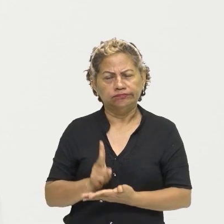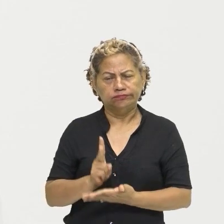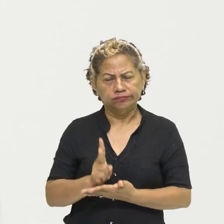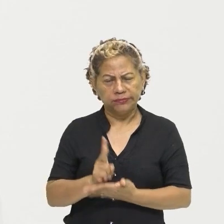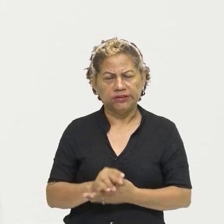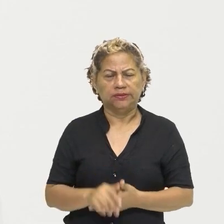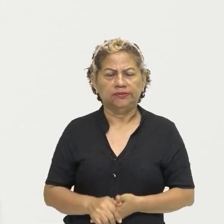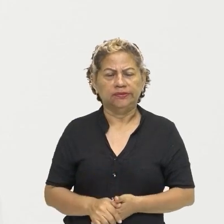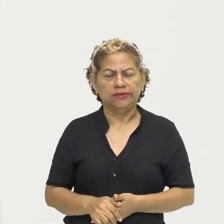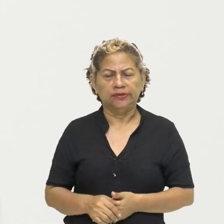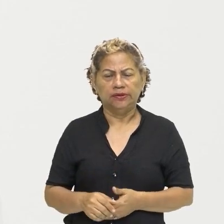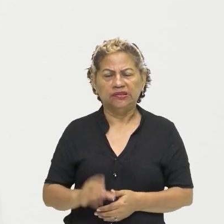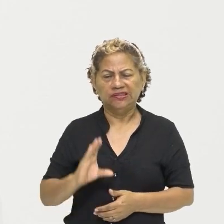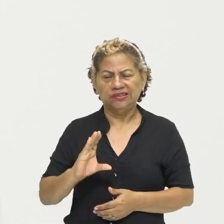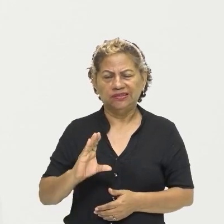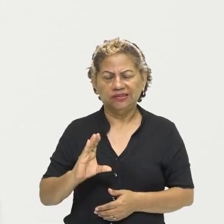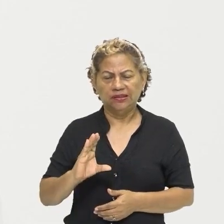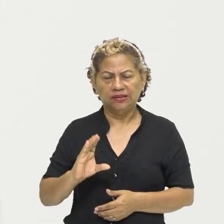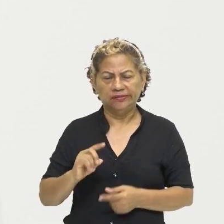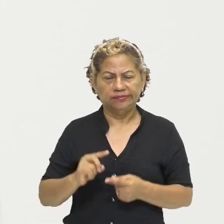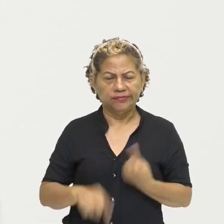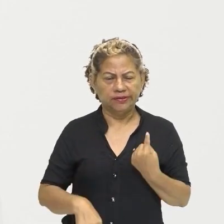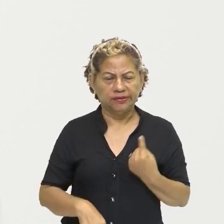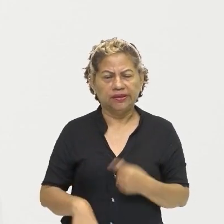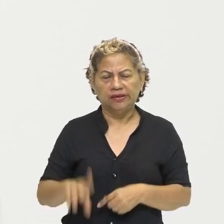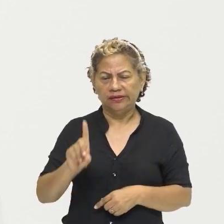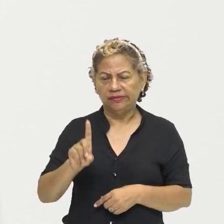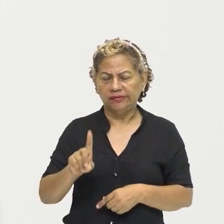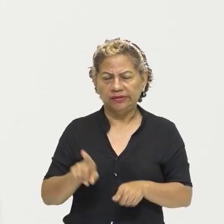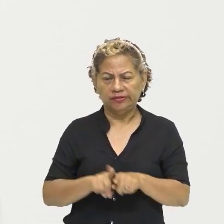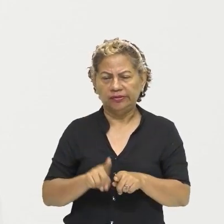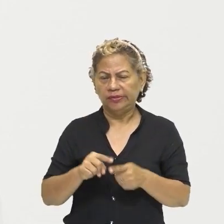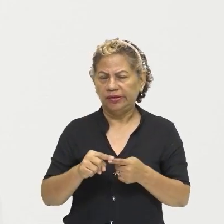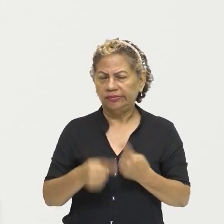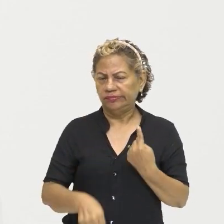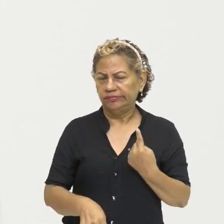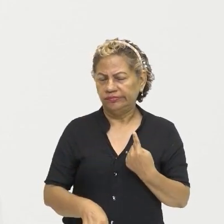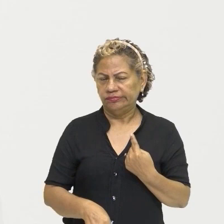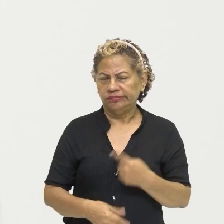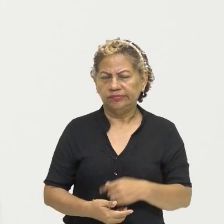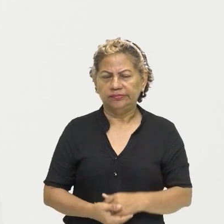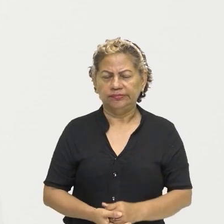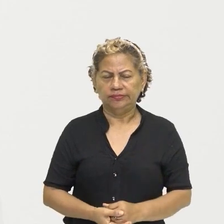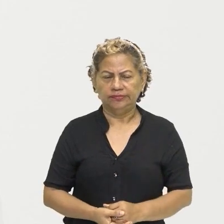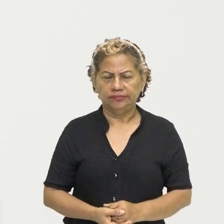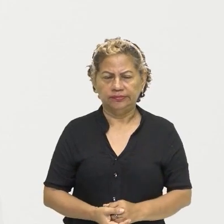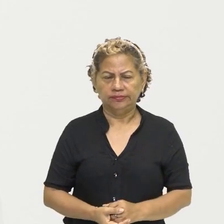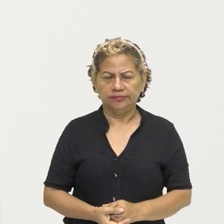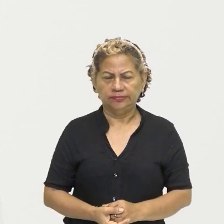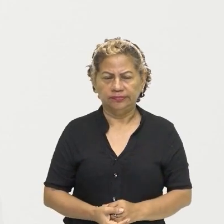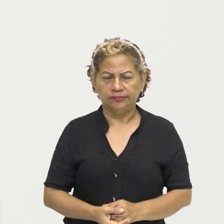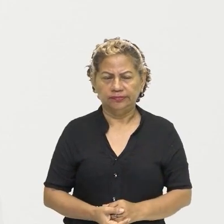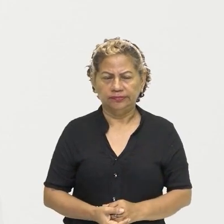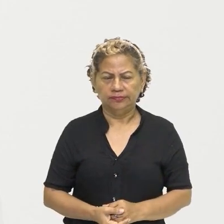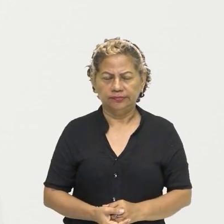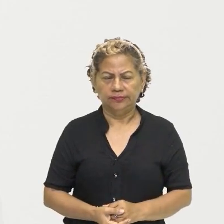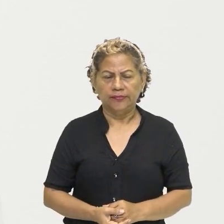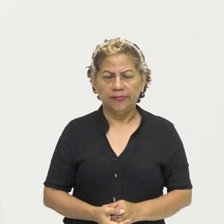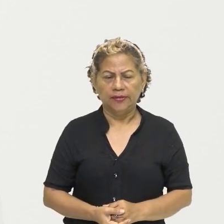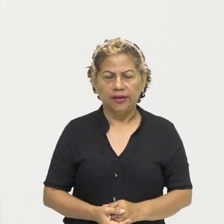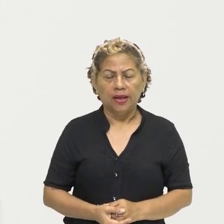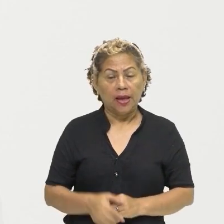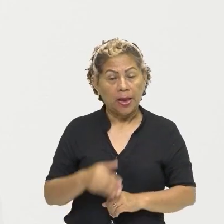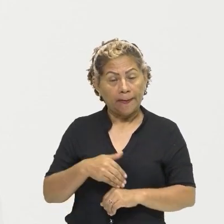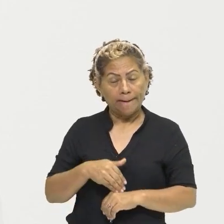isso elimina a letra C e a letra D como respostas. Não pode ser nem a letra C, nem a letra D.